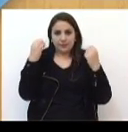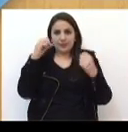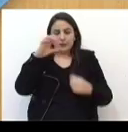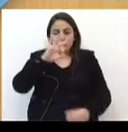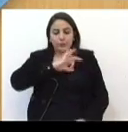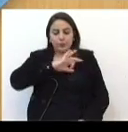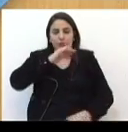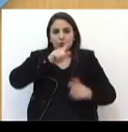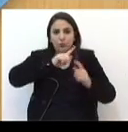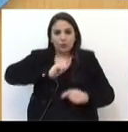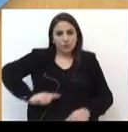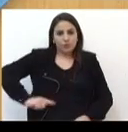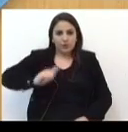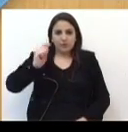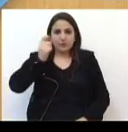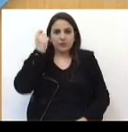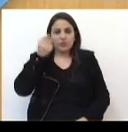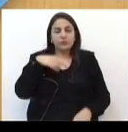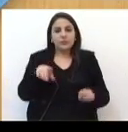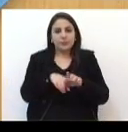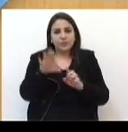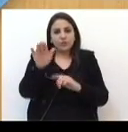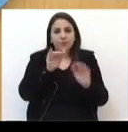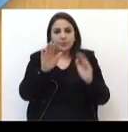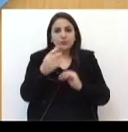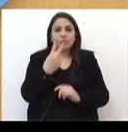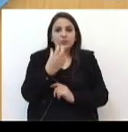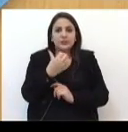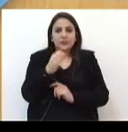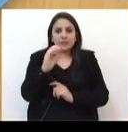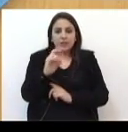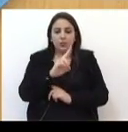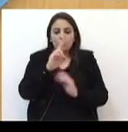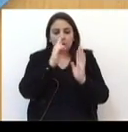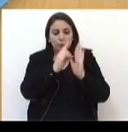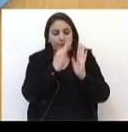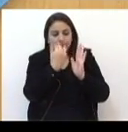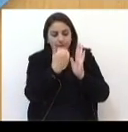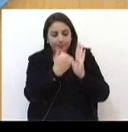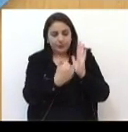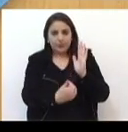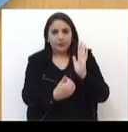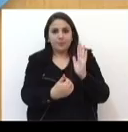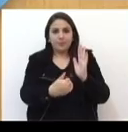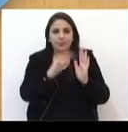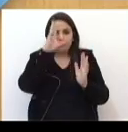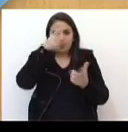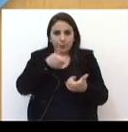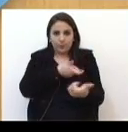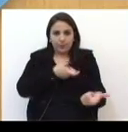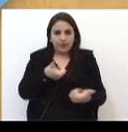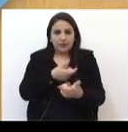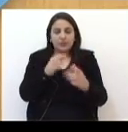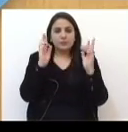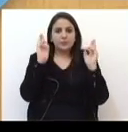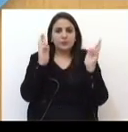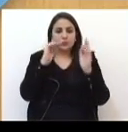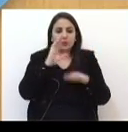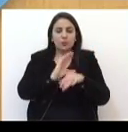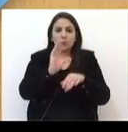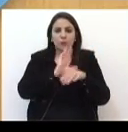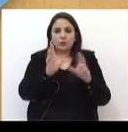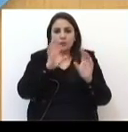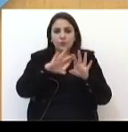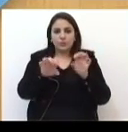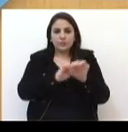governo gaúcho também está chamando 260 nomes para o Corpo de Bombeiros. A expectativa é de que os cursos de